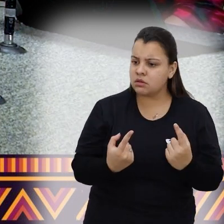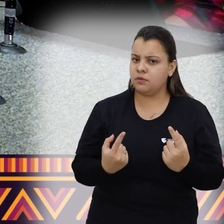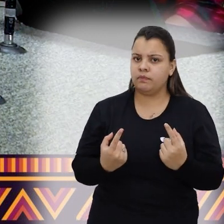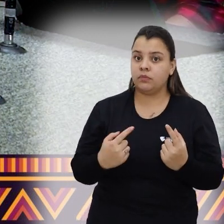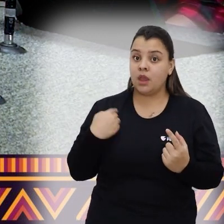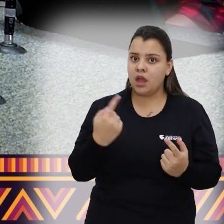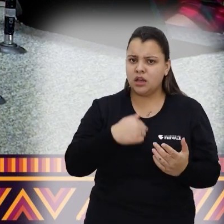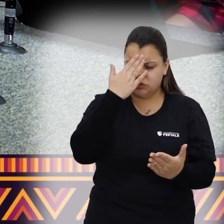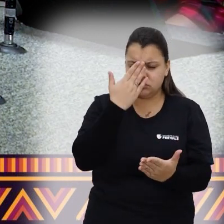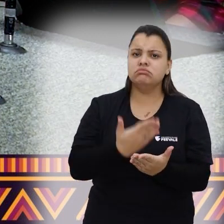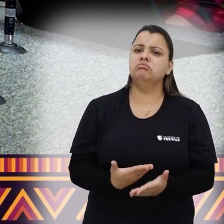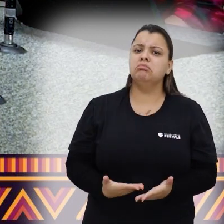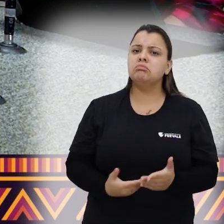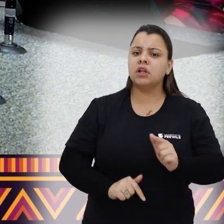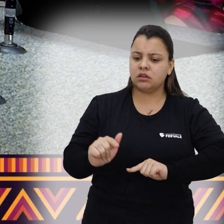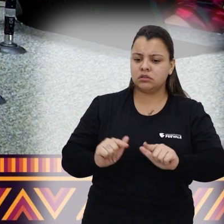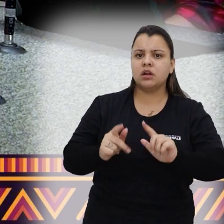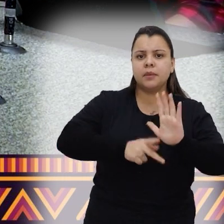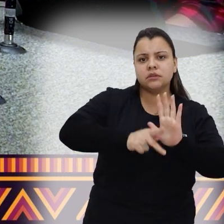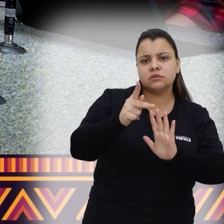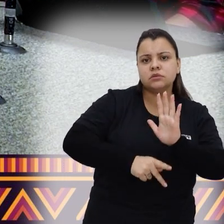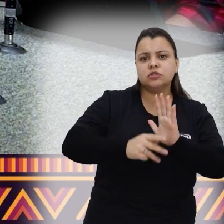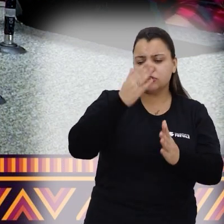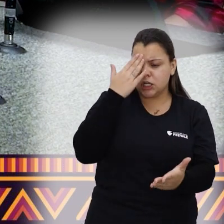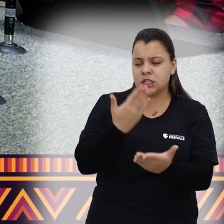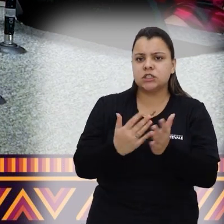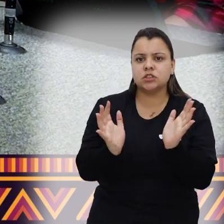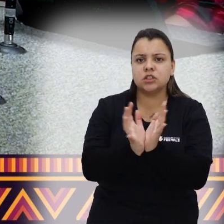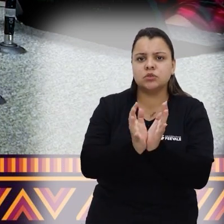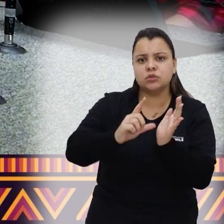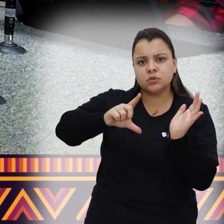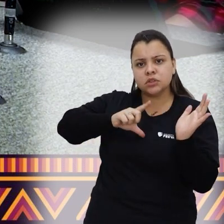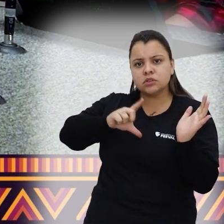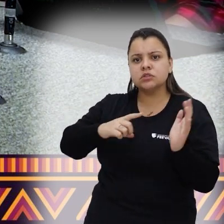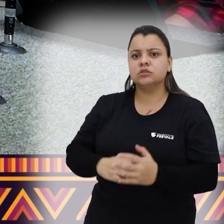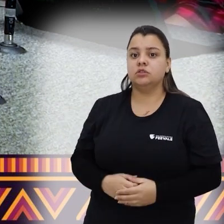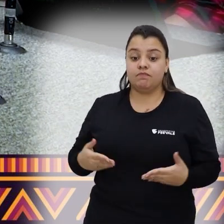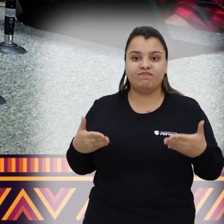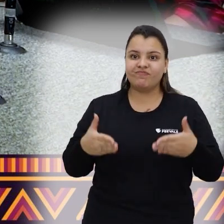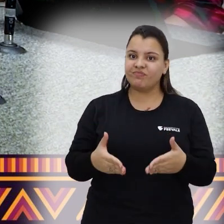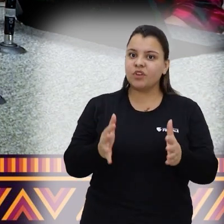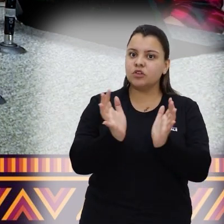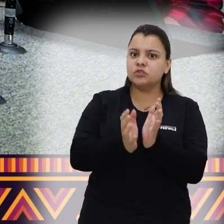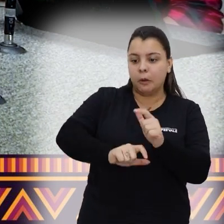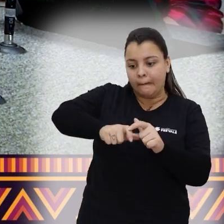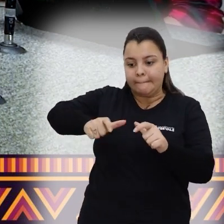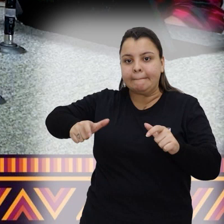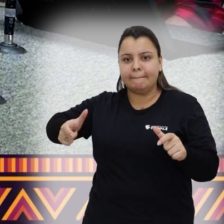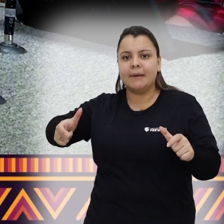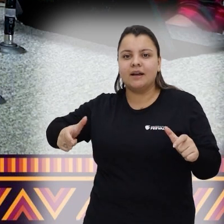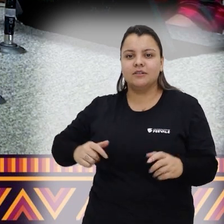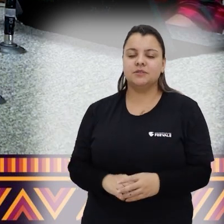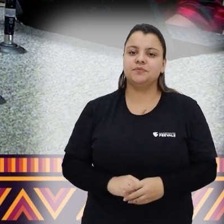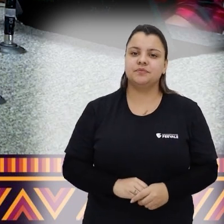acreditar também no trabalho do projeto, né? E acreditar no grupo que a gente tinha e que hoje é um grupo maior, um grupo grande,